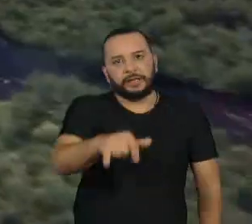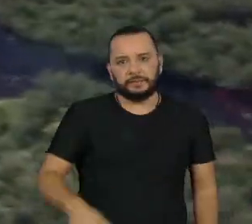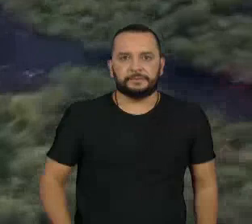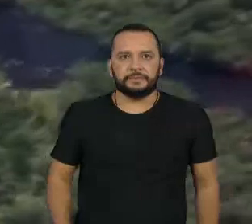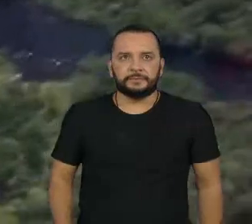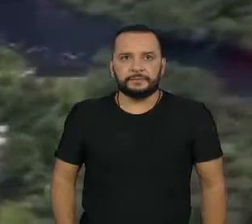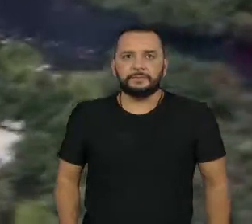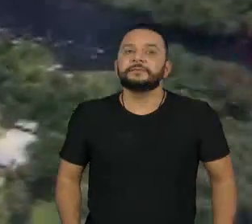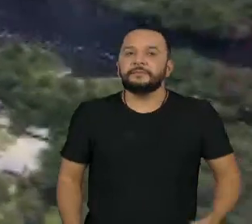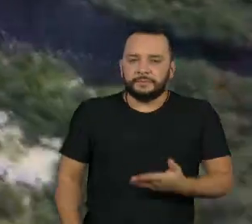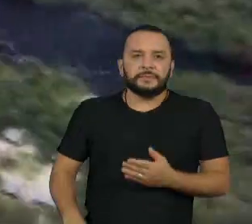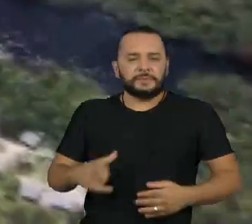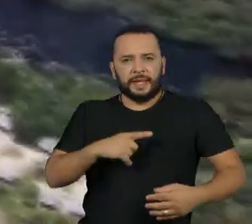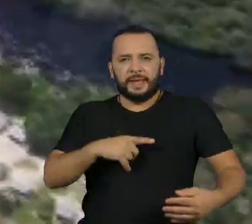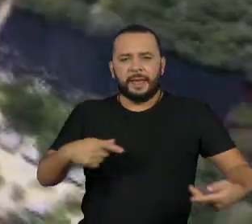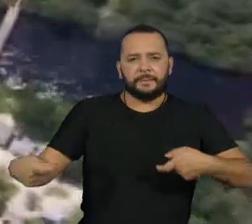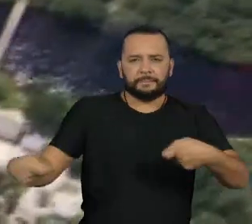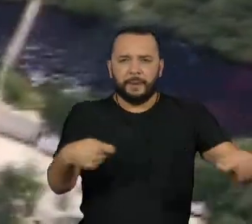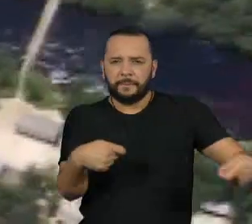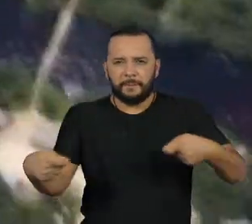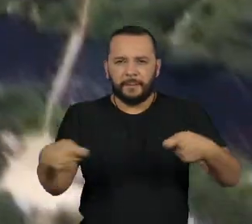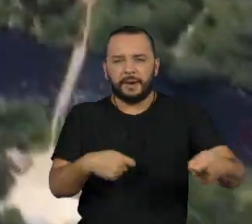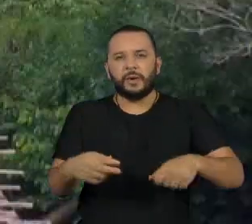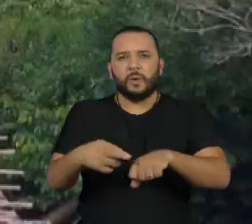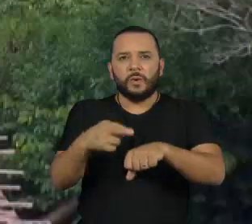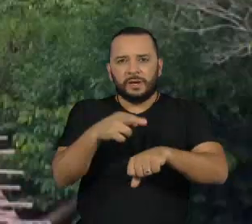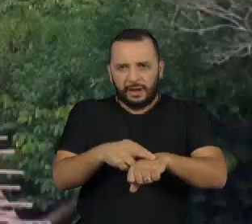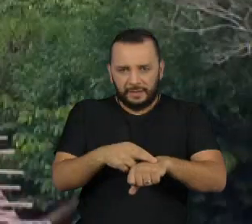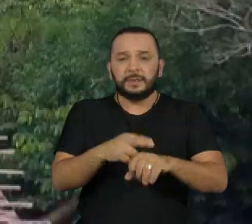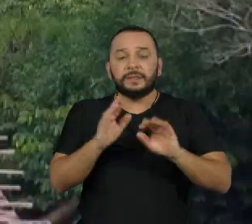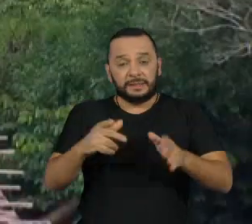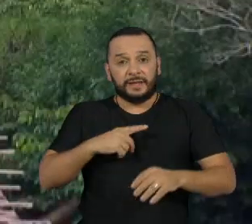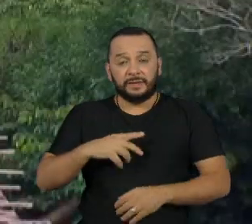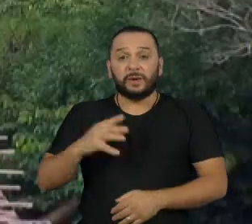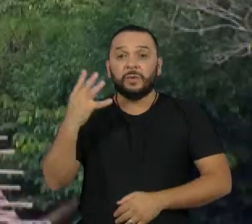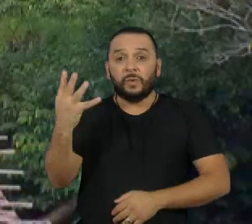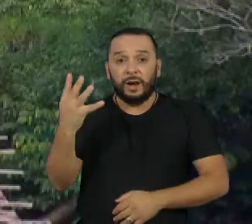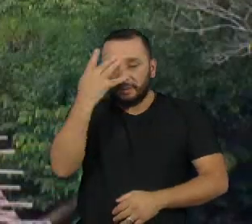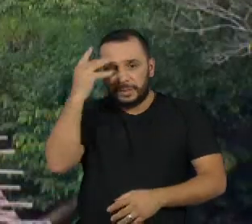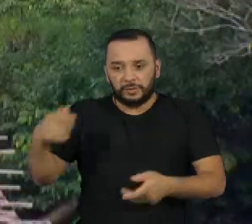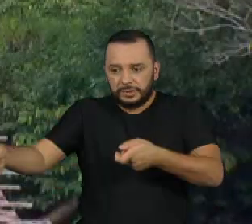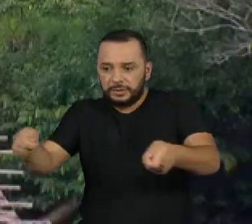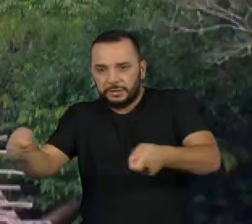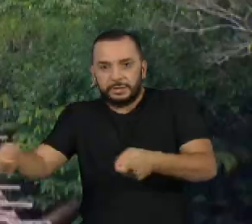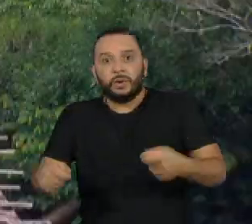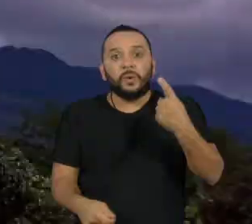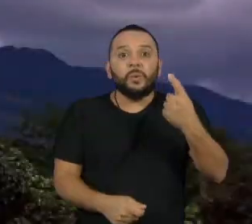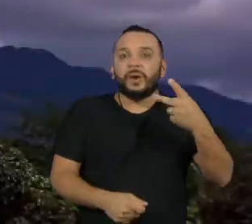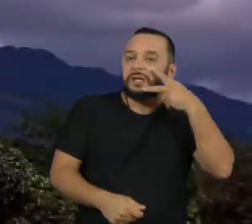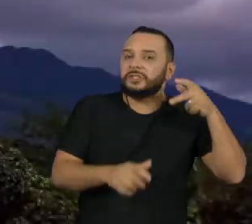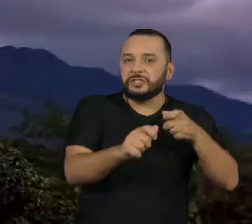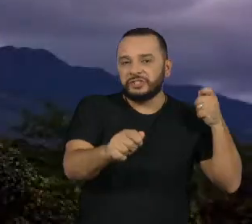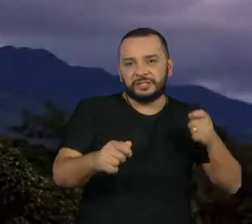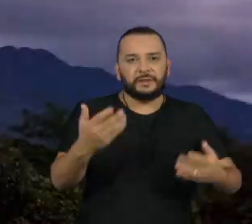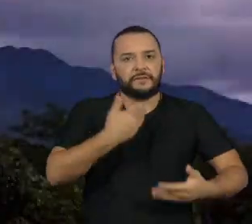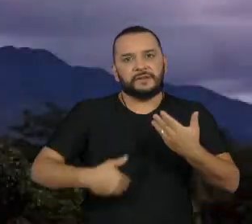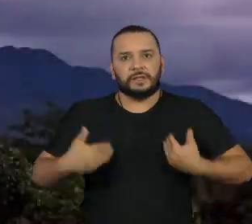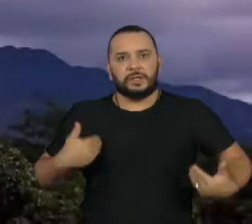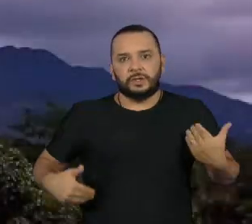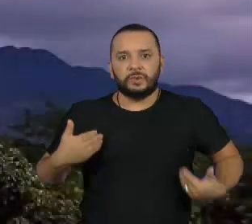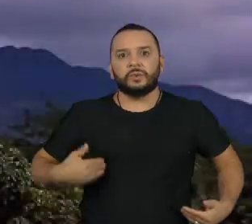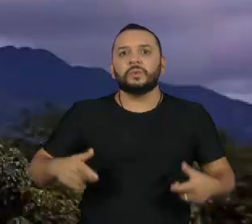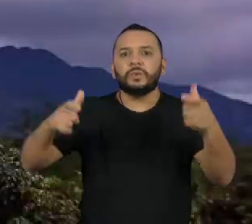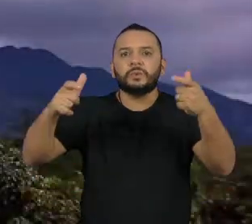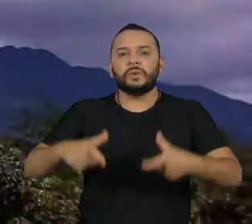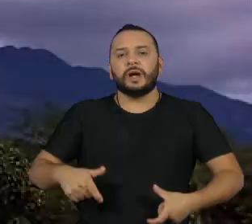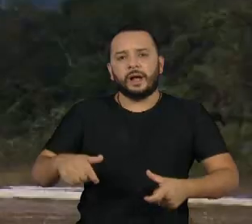terra Yanomami, em Roraima, deixa 4 garimpeiros e um indígena feridos. A comunidade Palimiú fica no